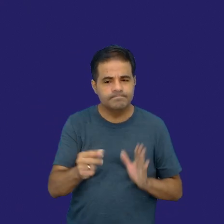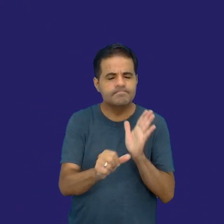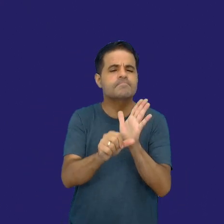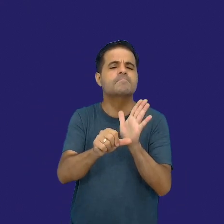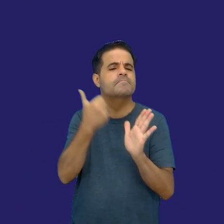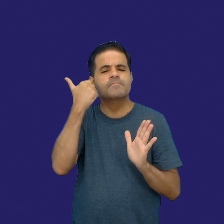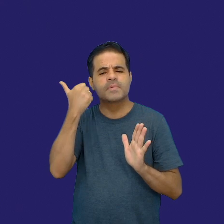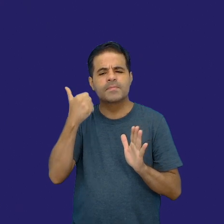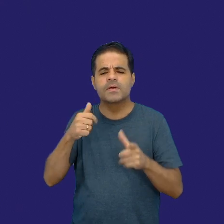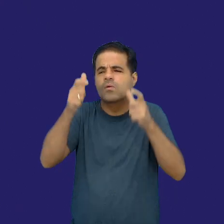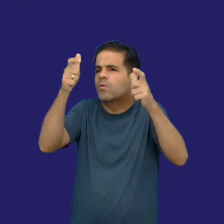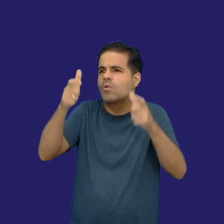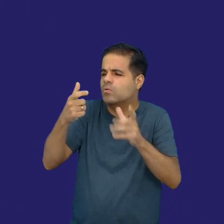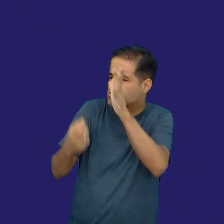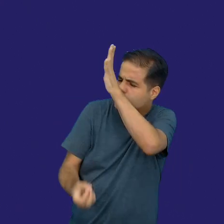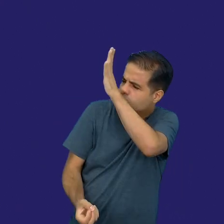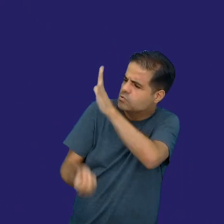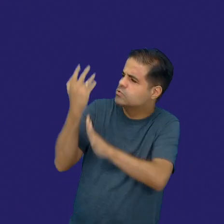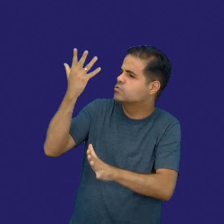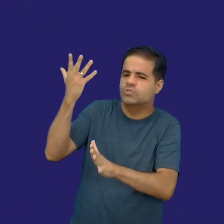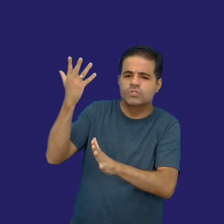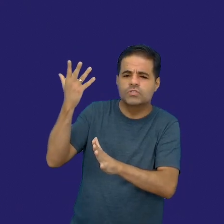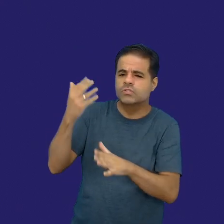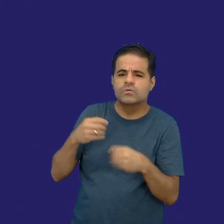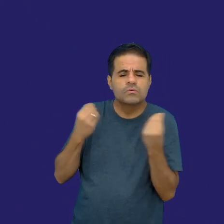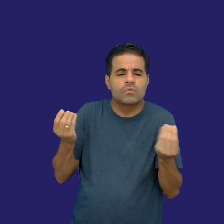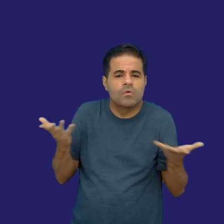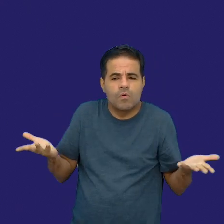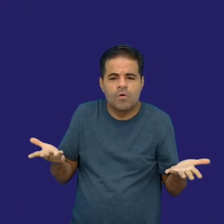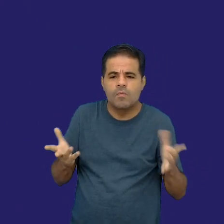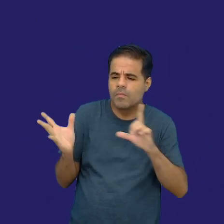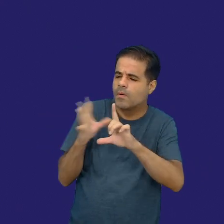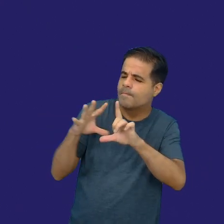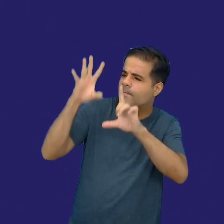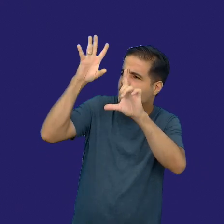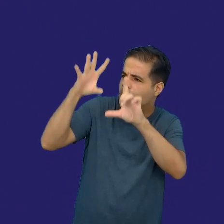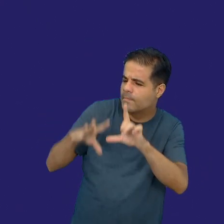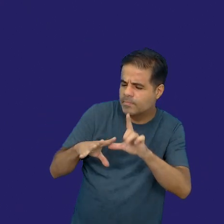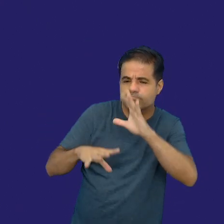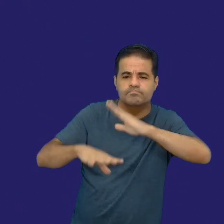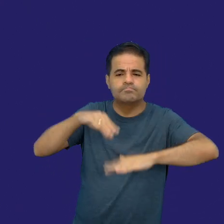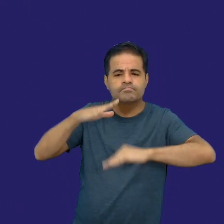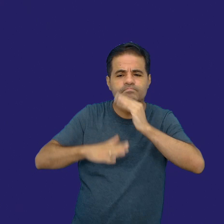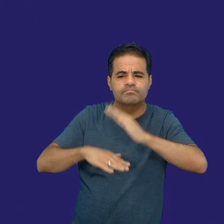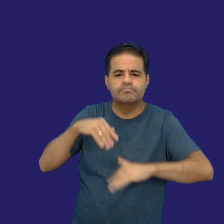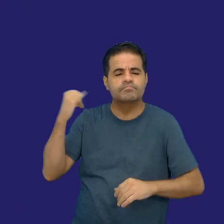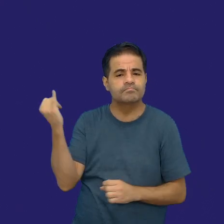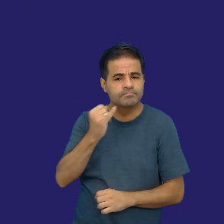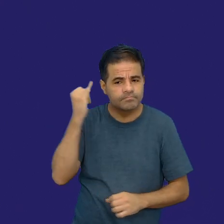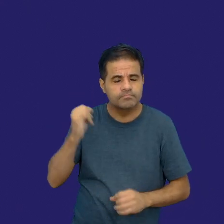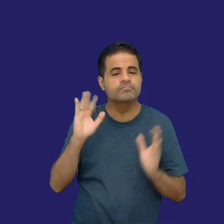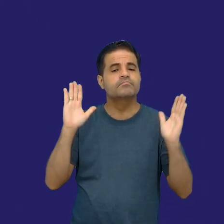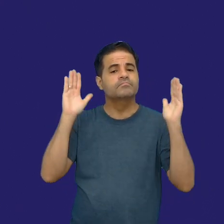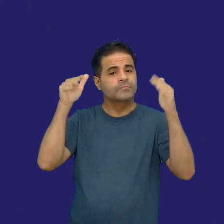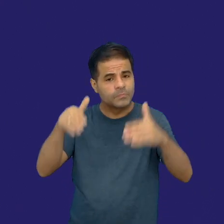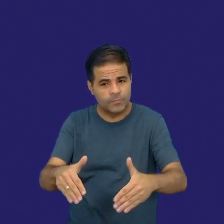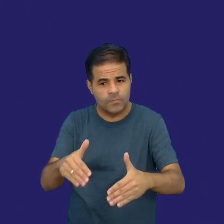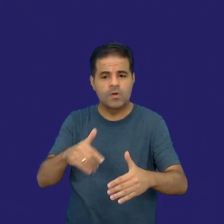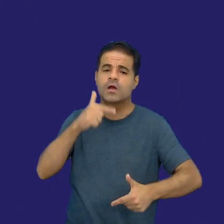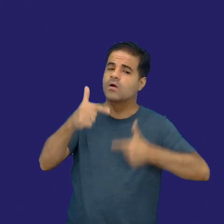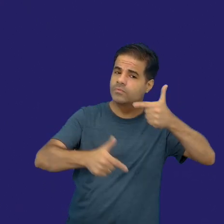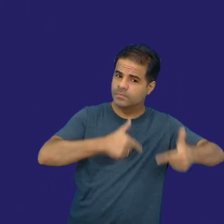Primeiro, da onde que surgiu, né, essa matriz de habilidades essenciais que foca o